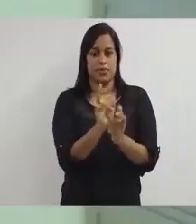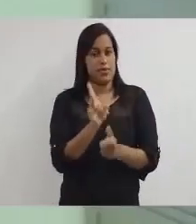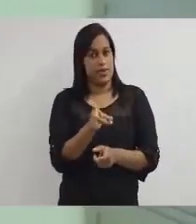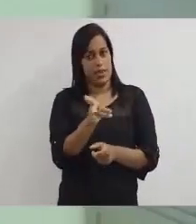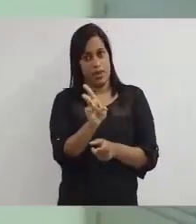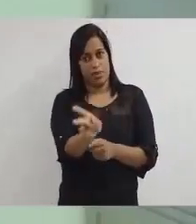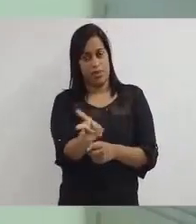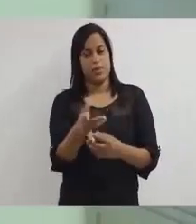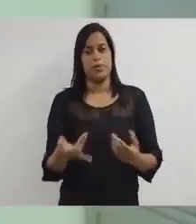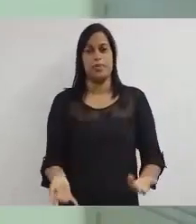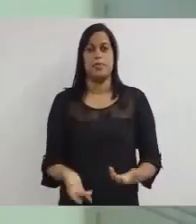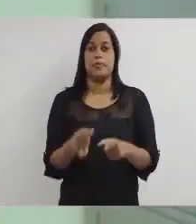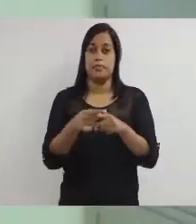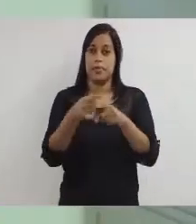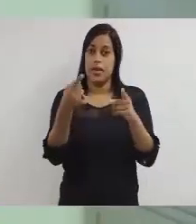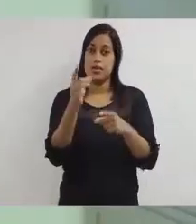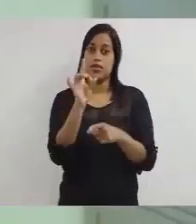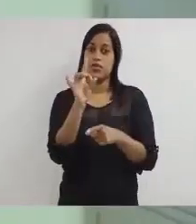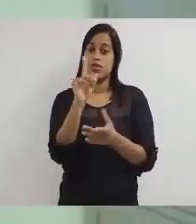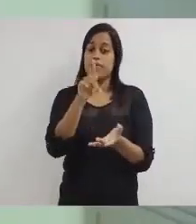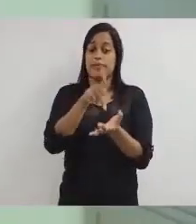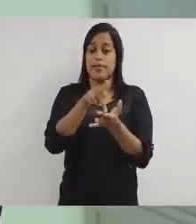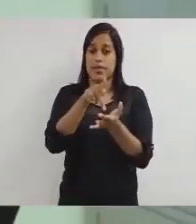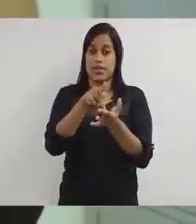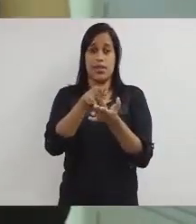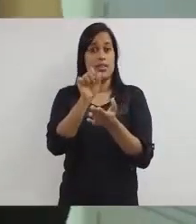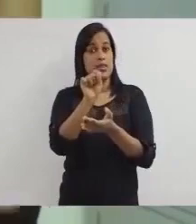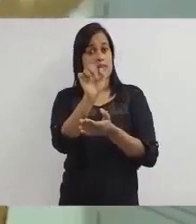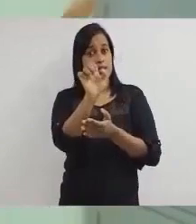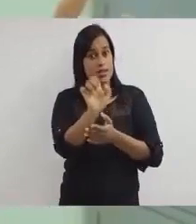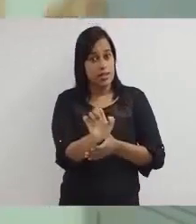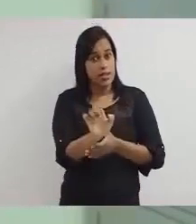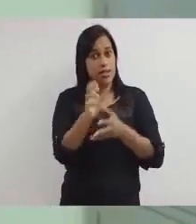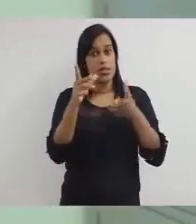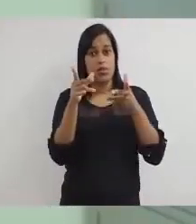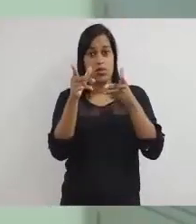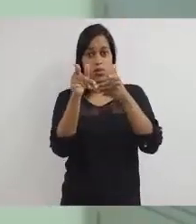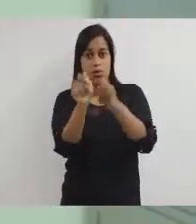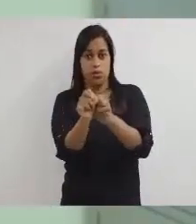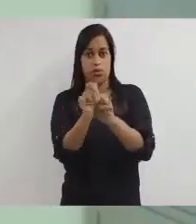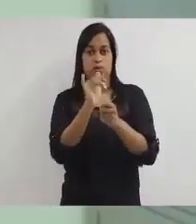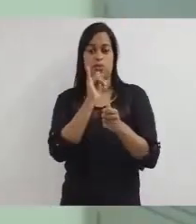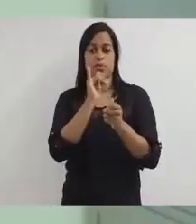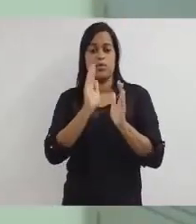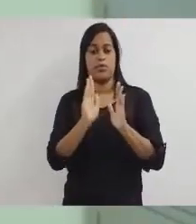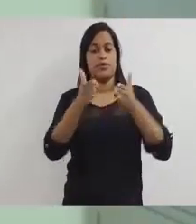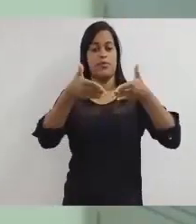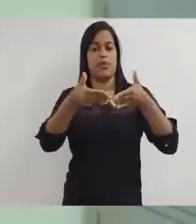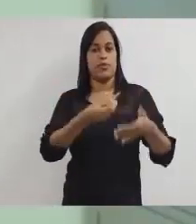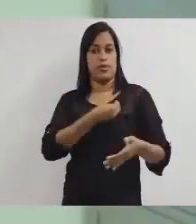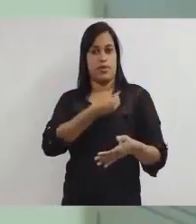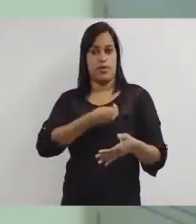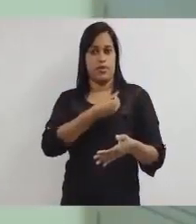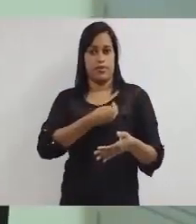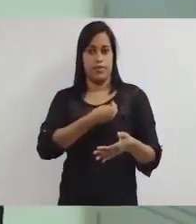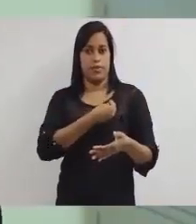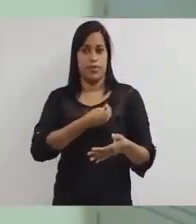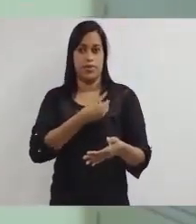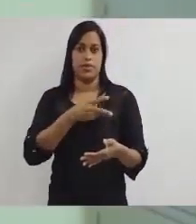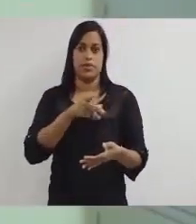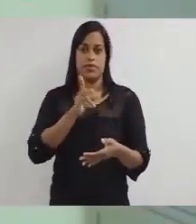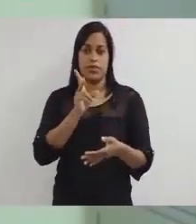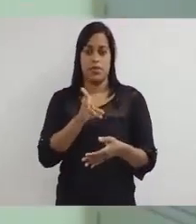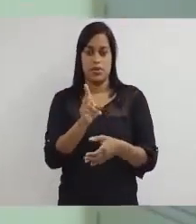veja que isso só é verdade se tudo mais que afetar a vida do consumidor ficar constante,